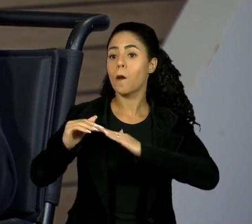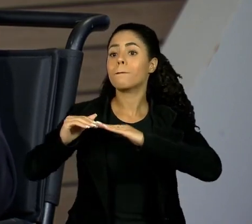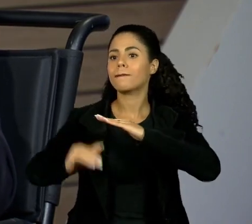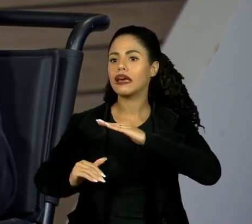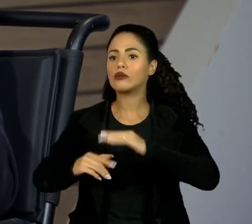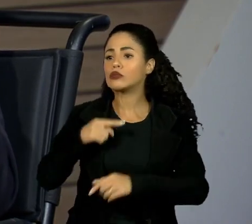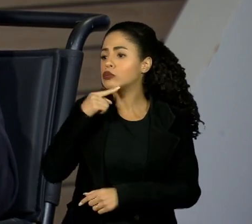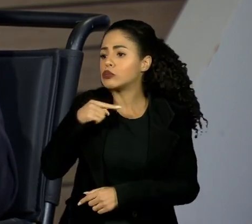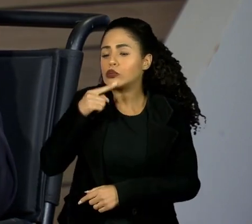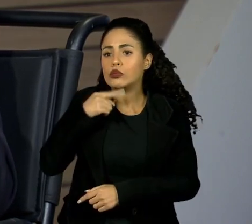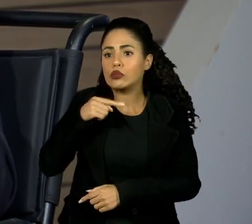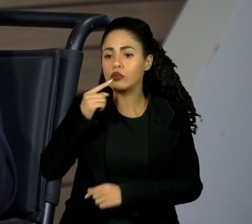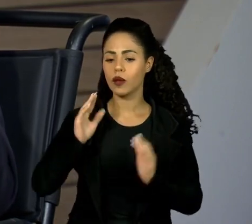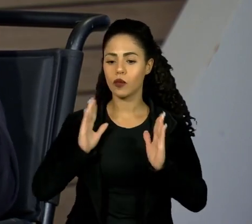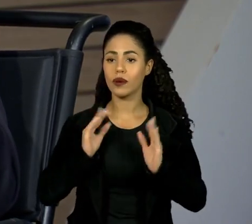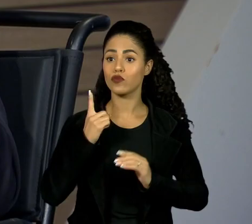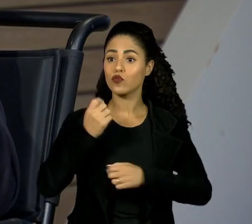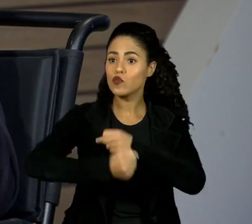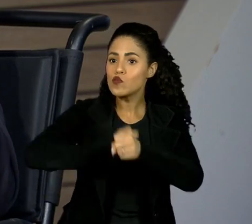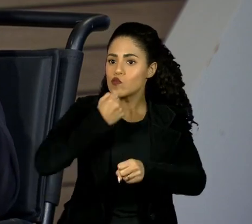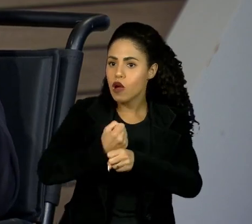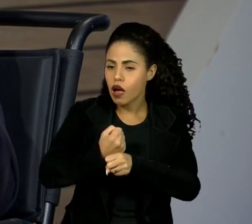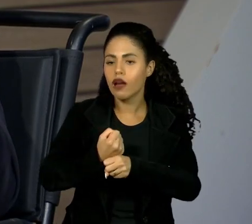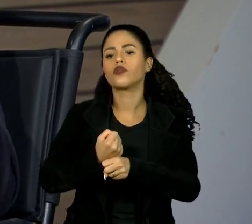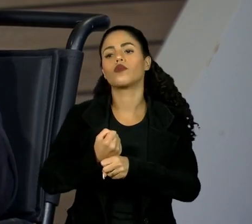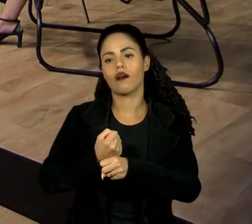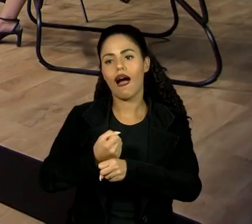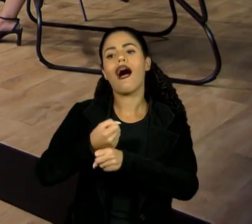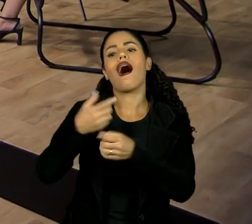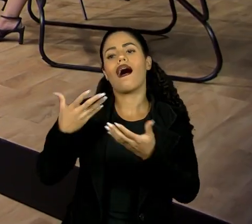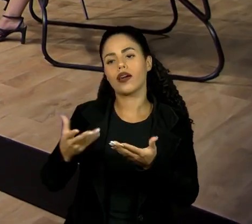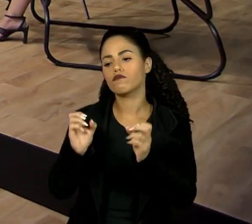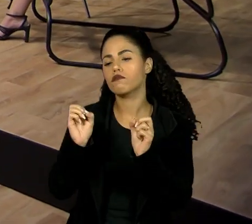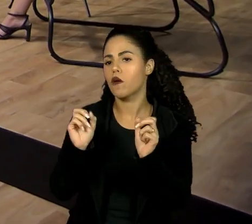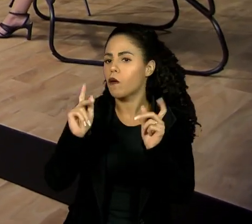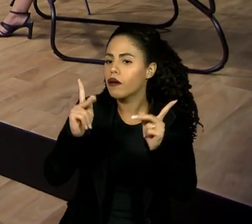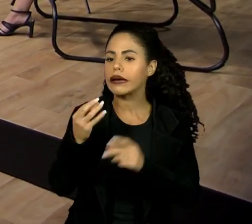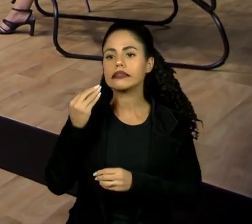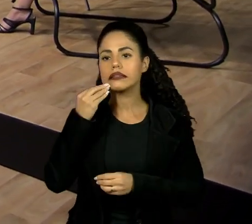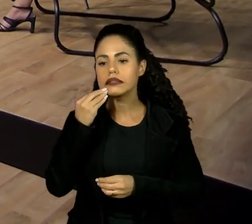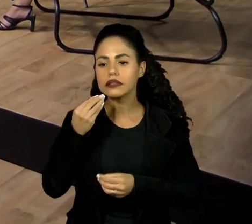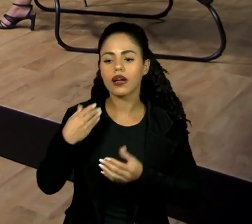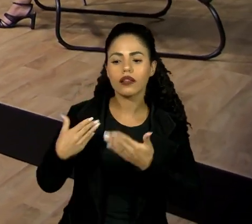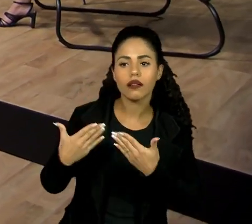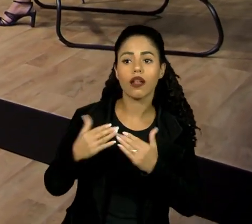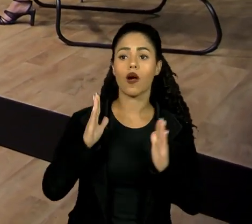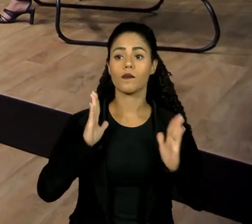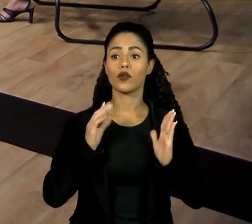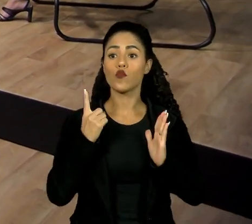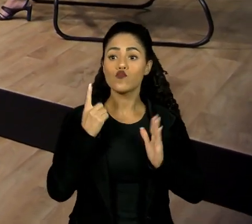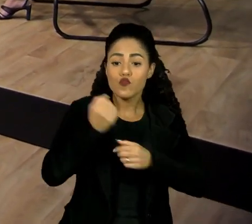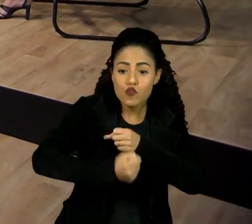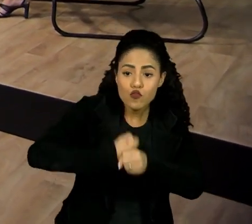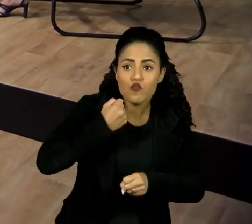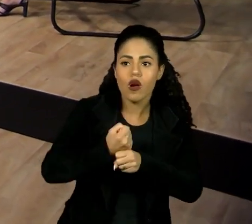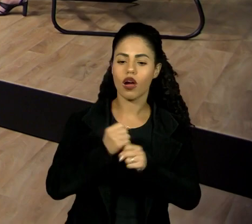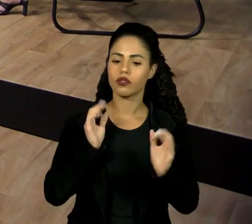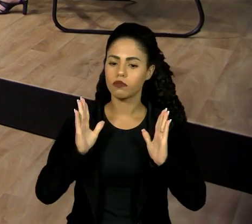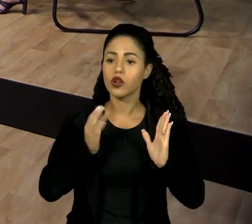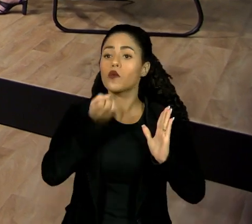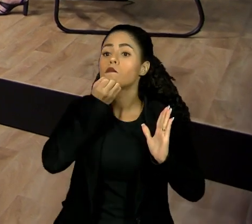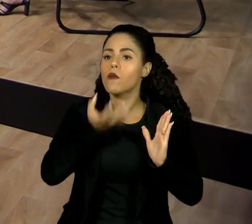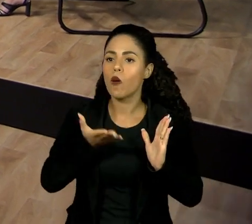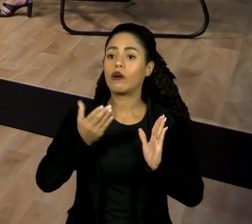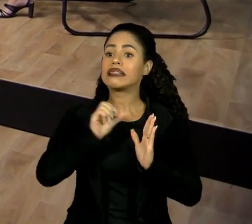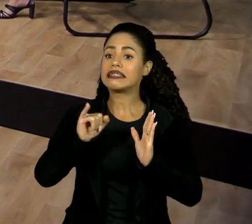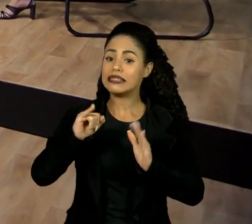conseguir engravidar em até um ano, ainda tudo bem. Em um ano é o que a gente considera de período, se passar